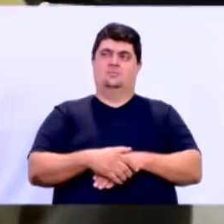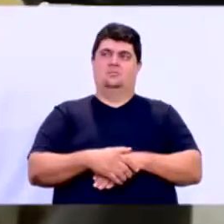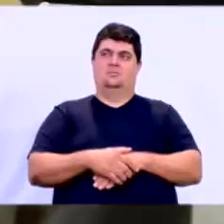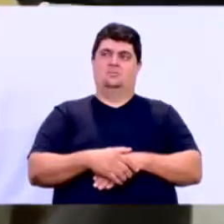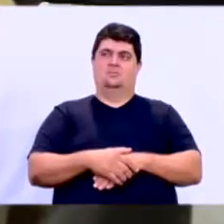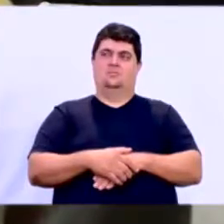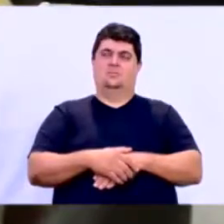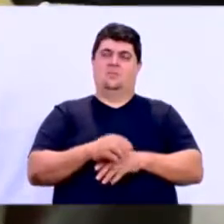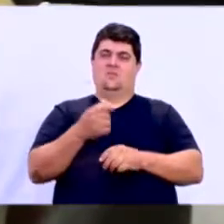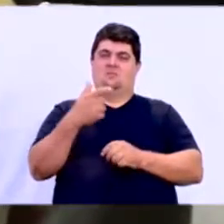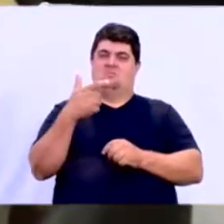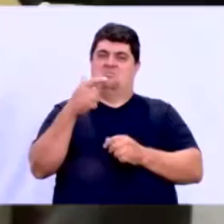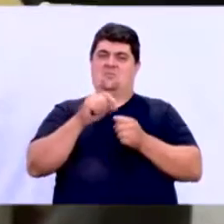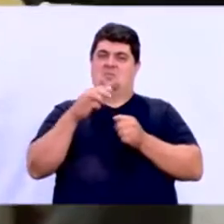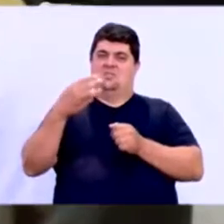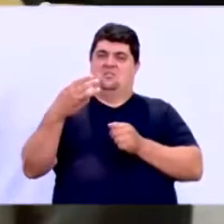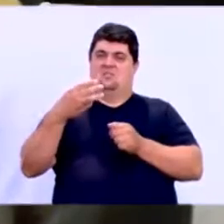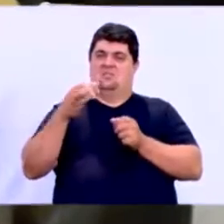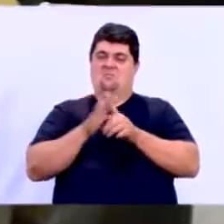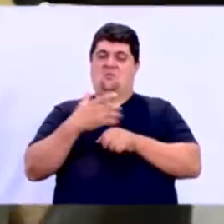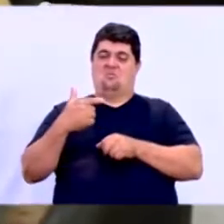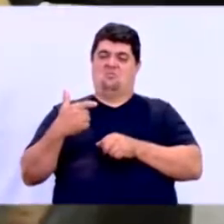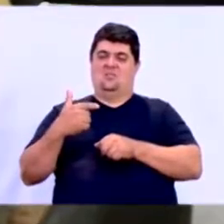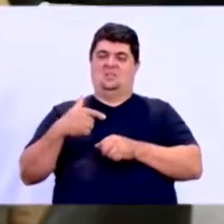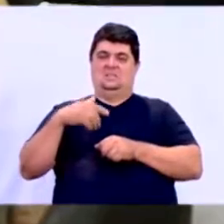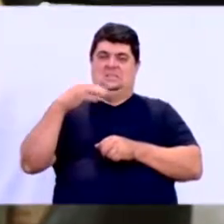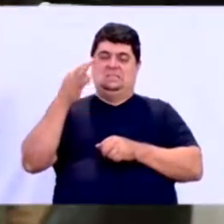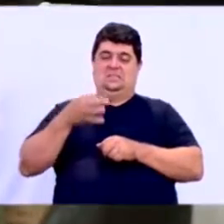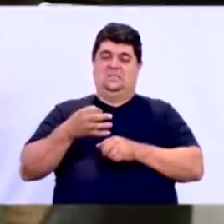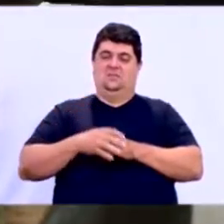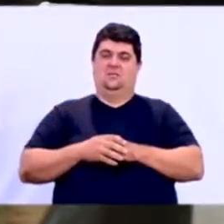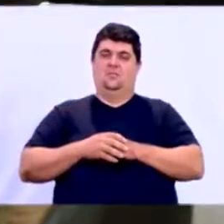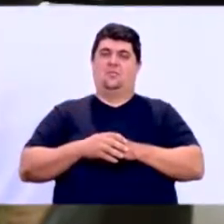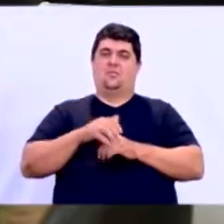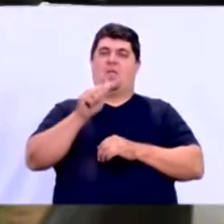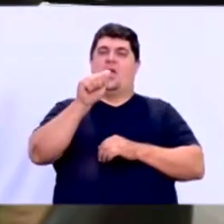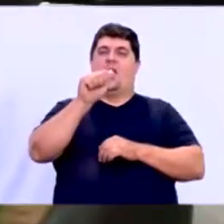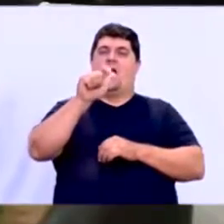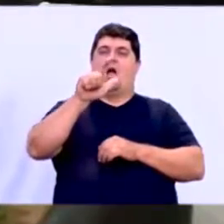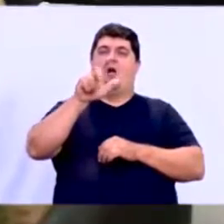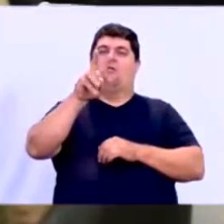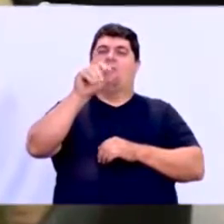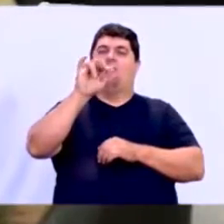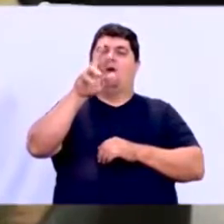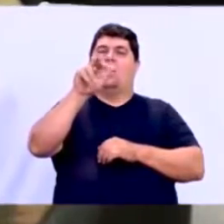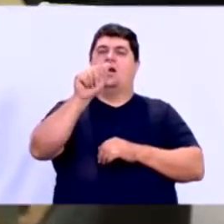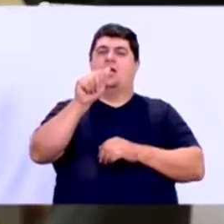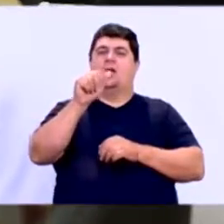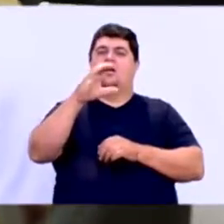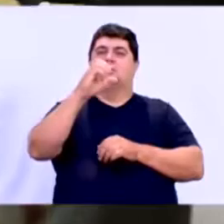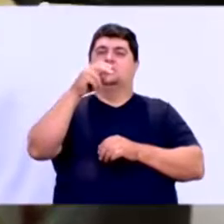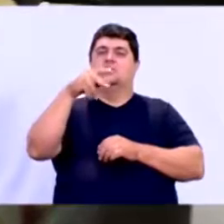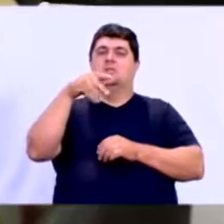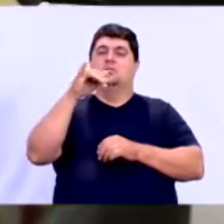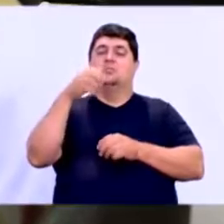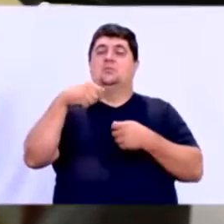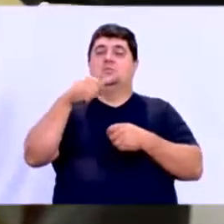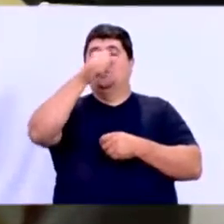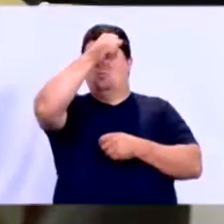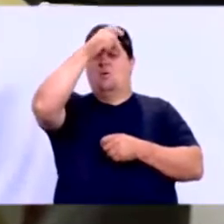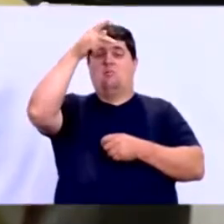Certeza que ela não fez o terceiro passo. O alvará de funcionamento, querida. Com o CNPJ, você precisa ir